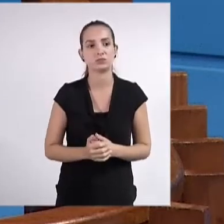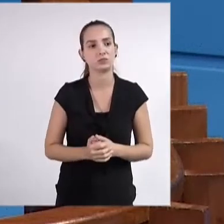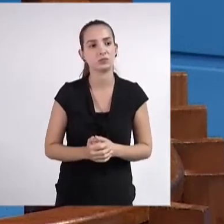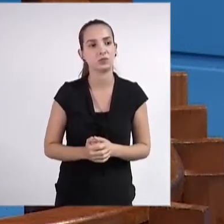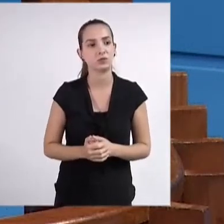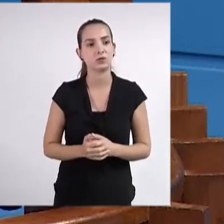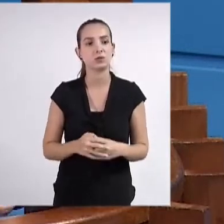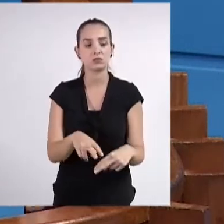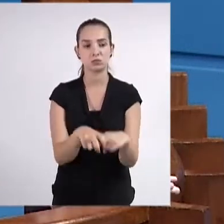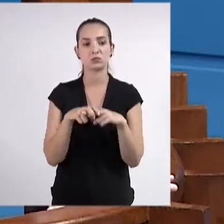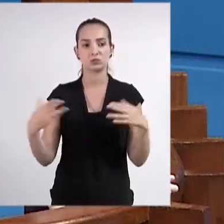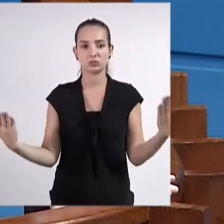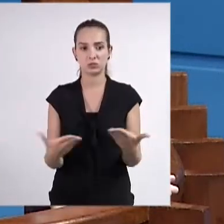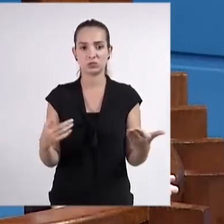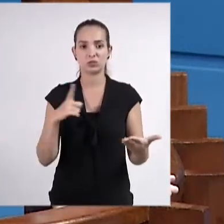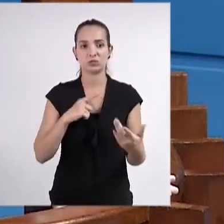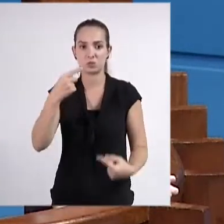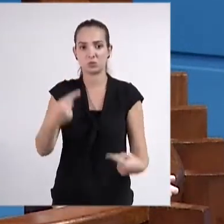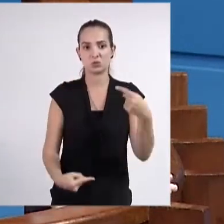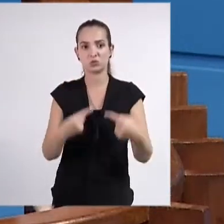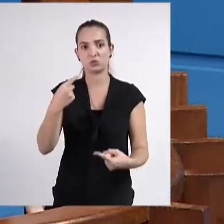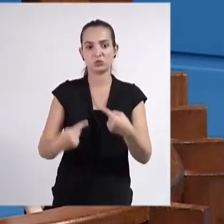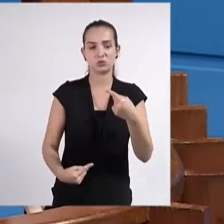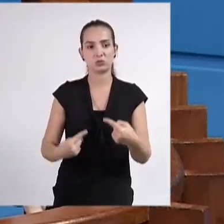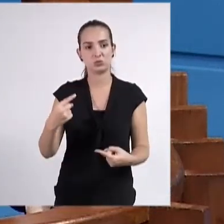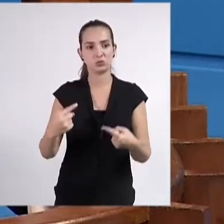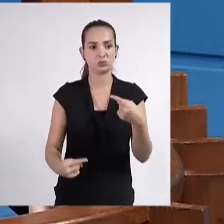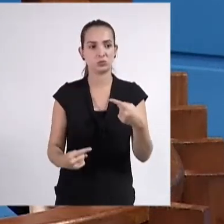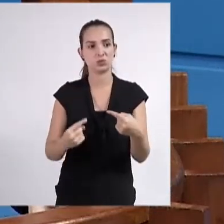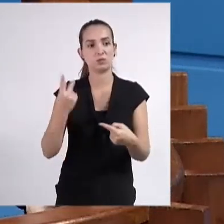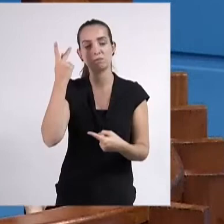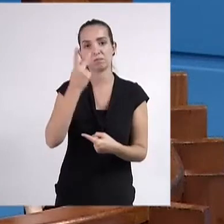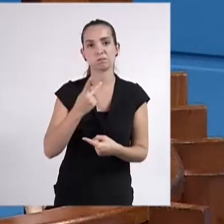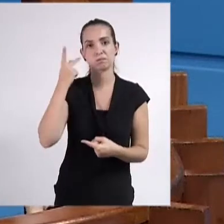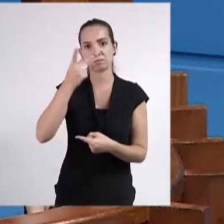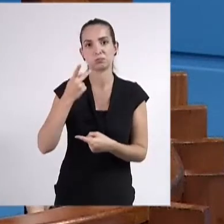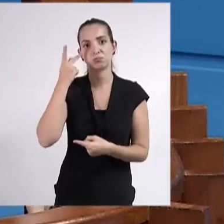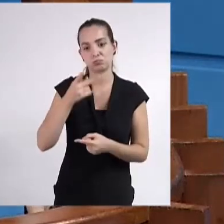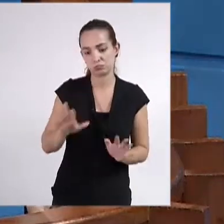uma alteração na política de incentivo para o soja.